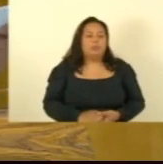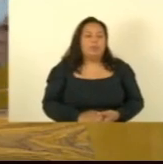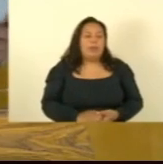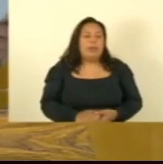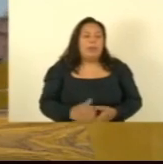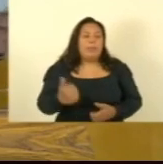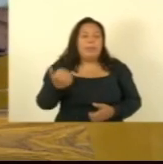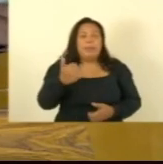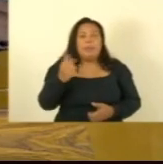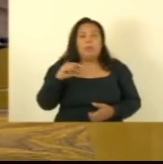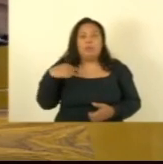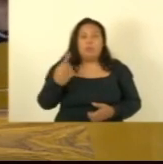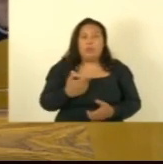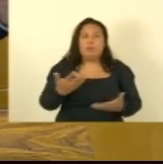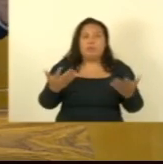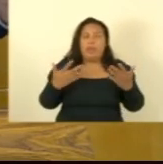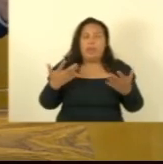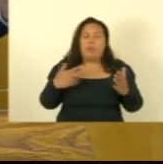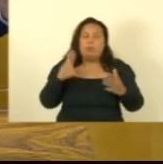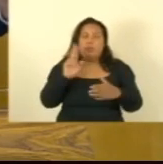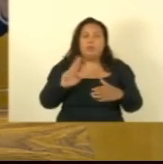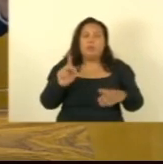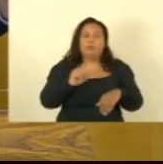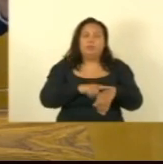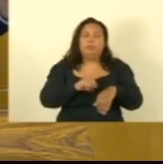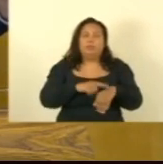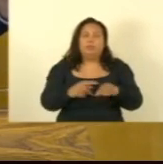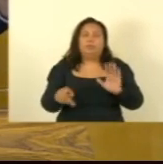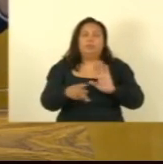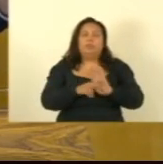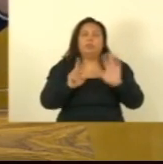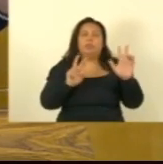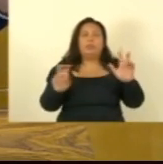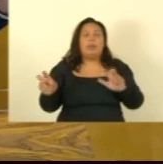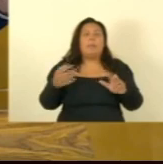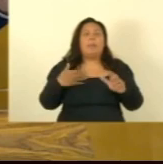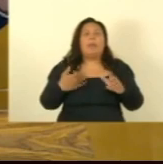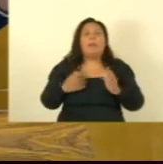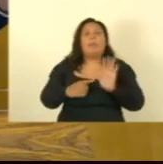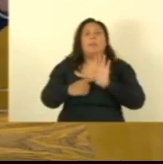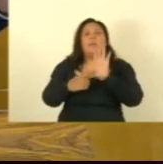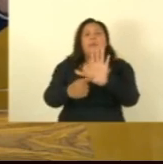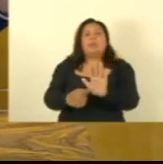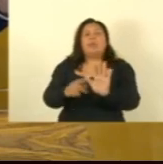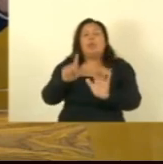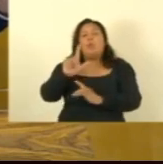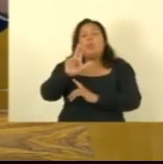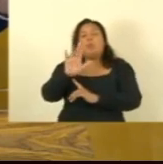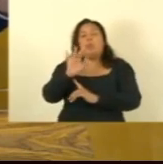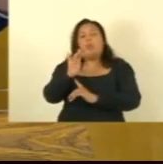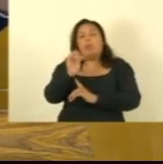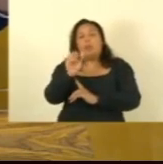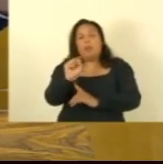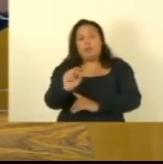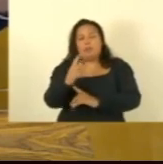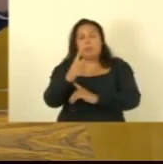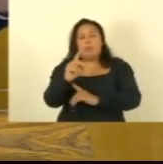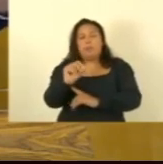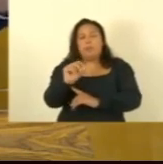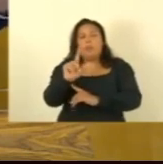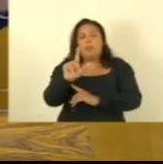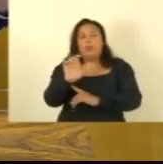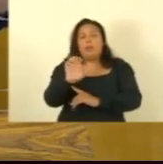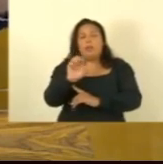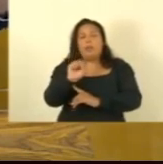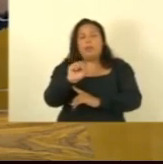Primeiro, nós gostaríamos de utilizar esse tempo para indicar o Lucas Polese como